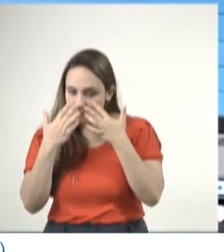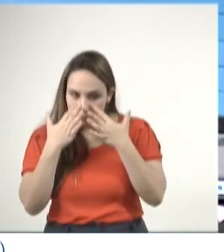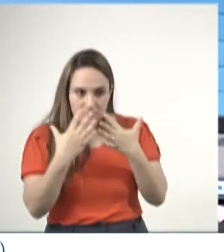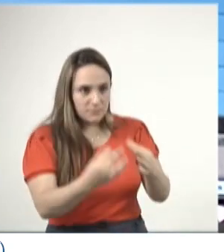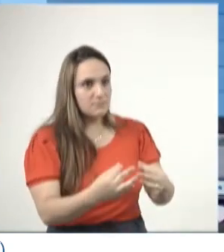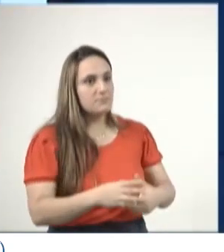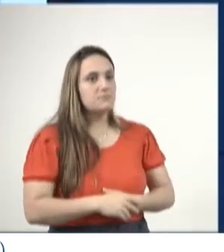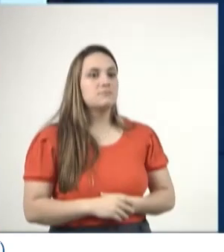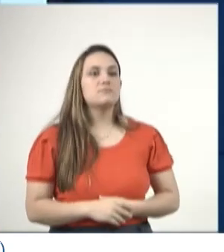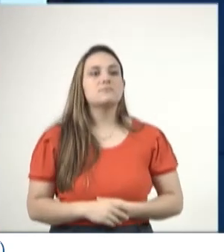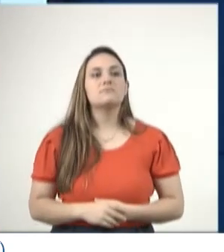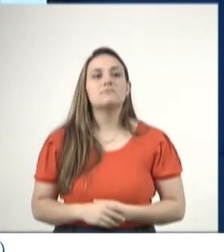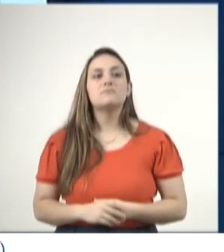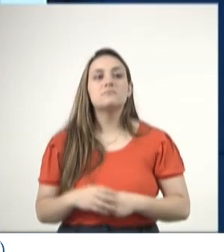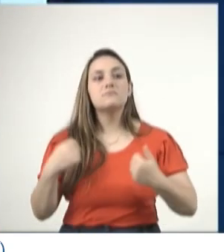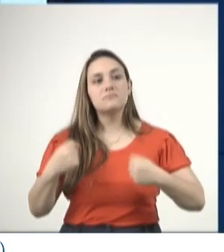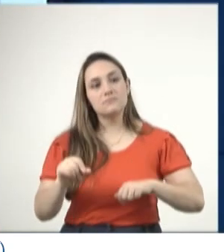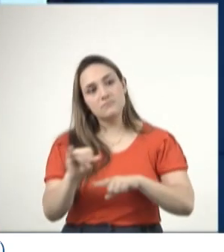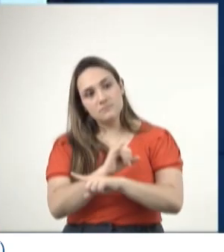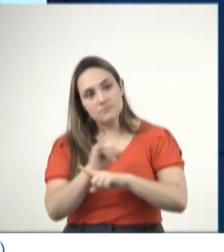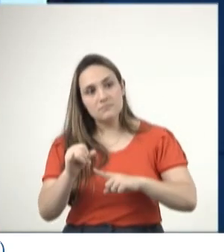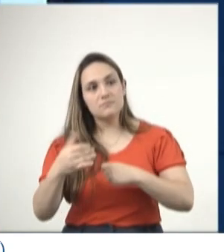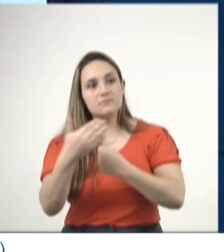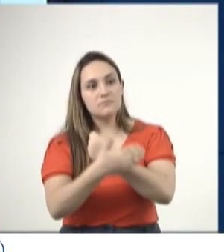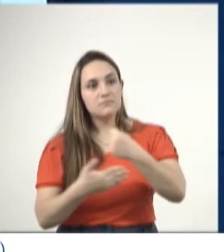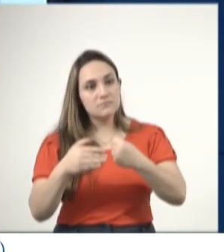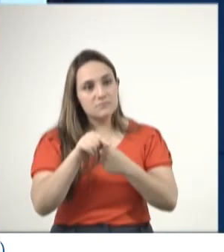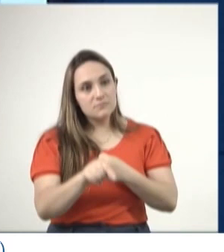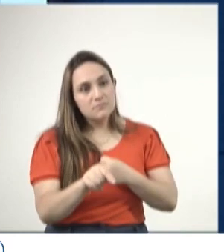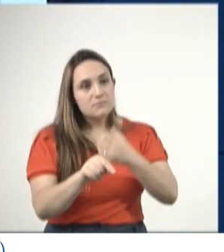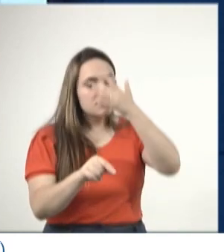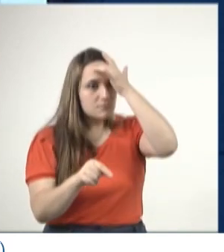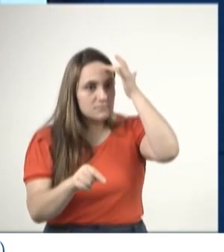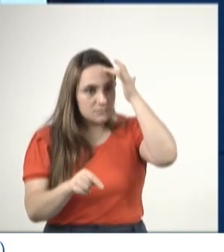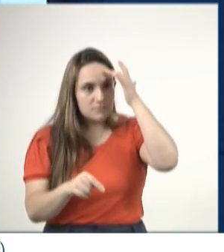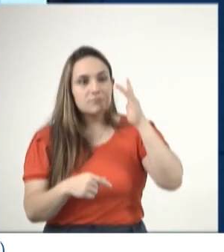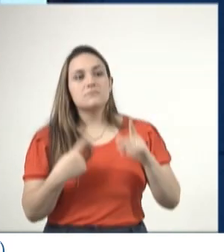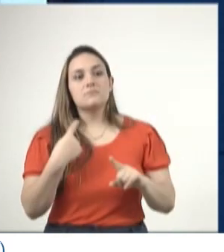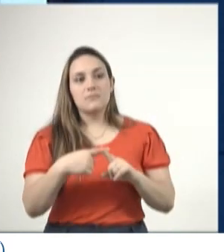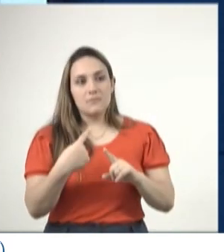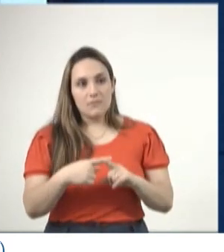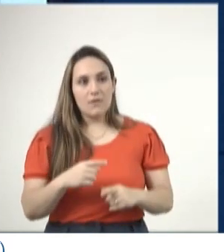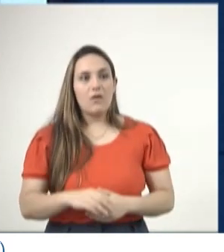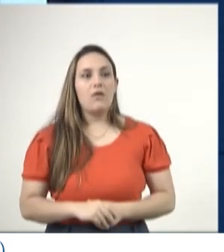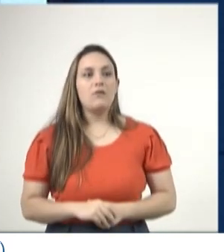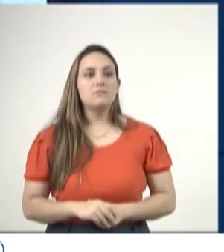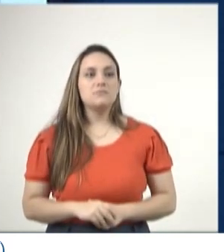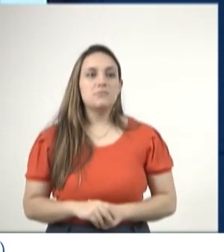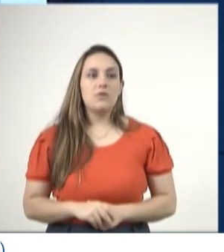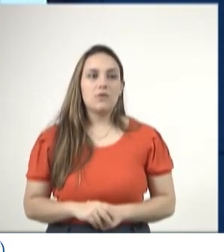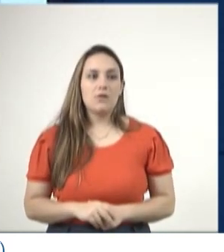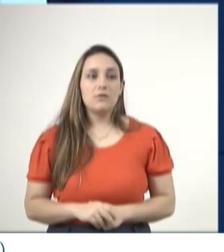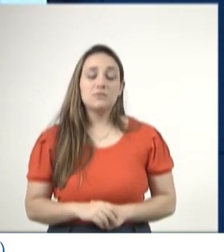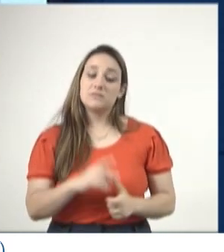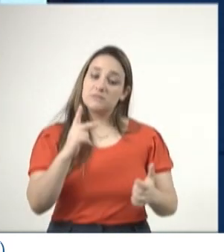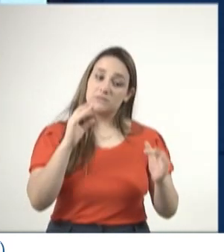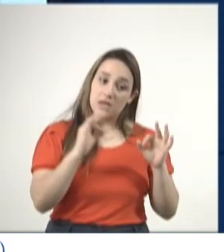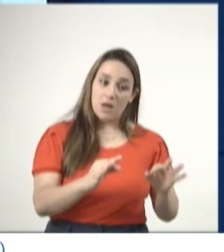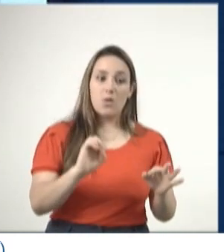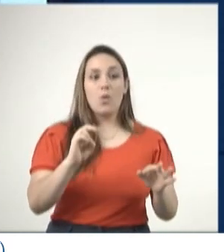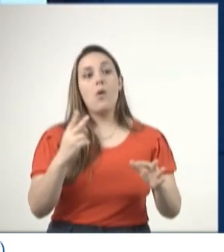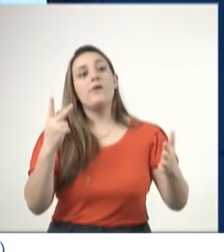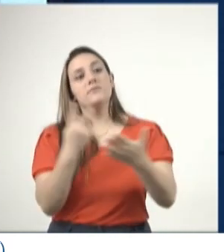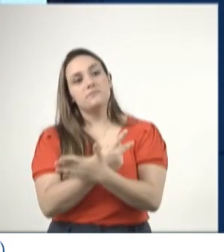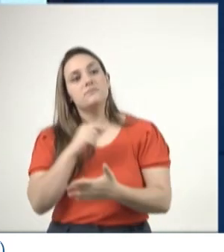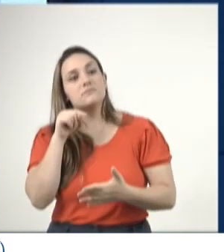pensar em ações para defender essas pessoas, porque elas vão ser, estando certas ou estando erradas, são